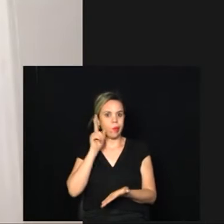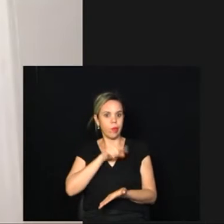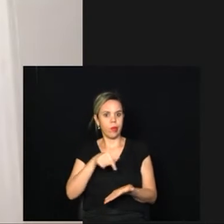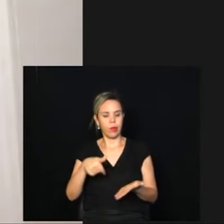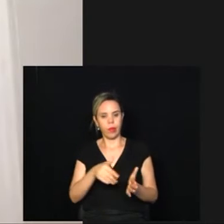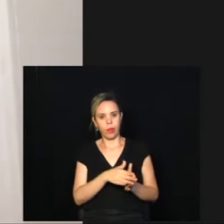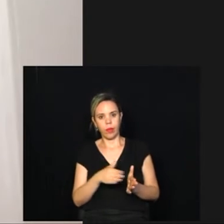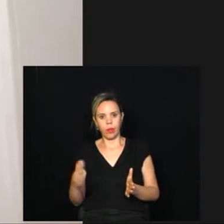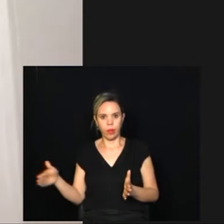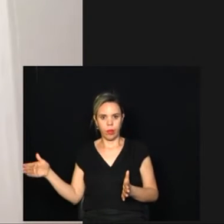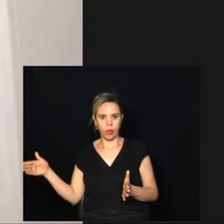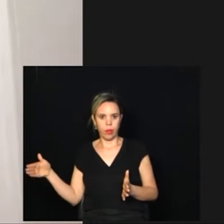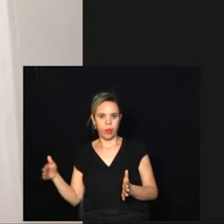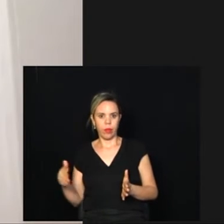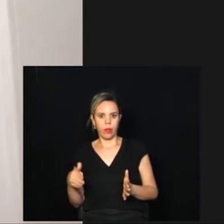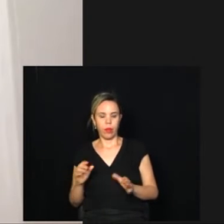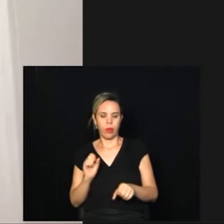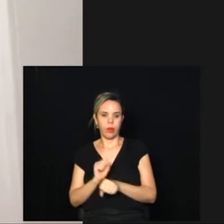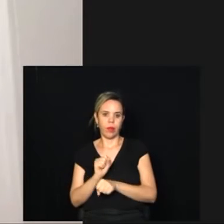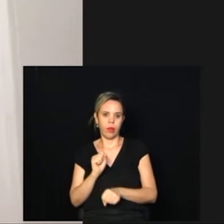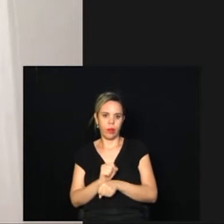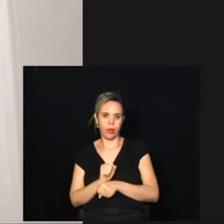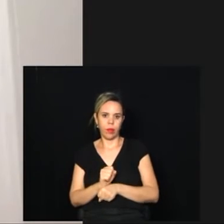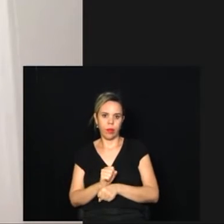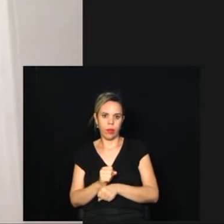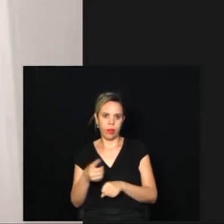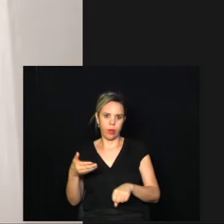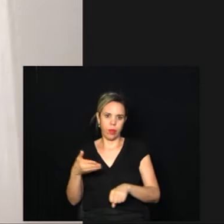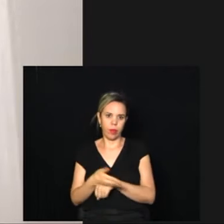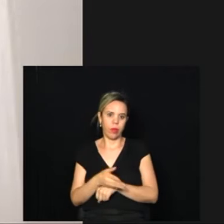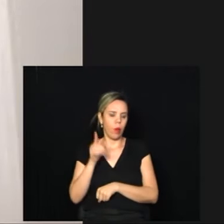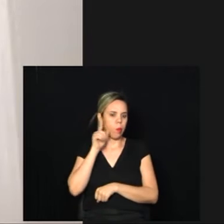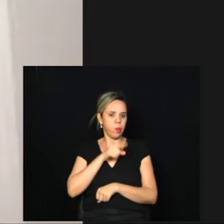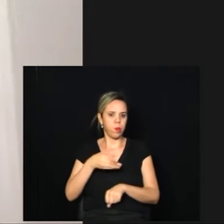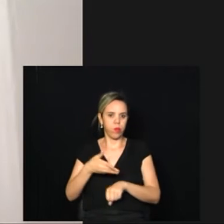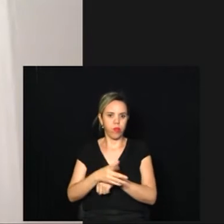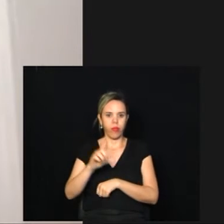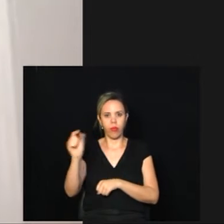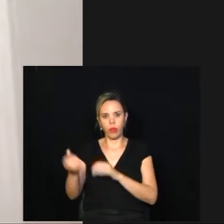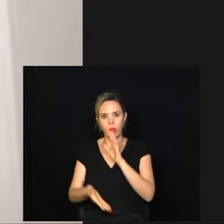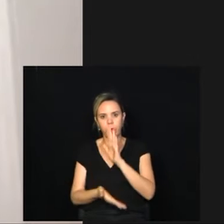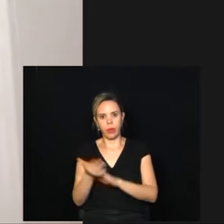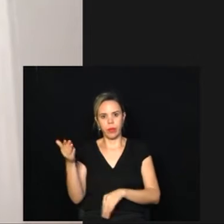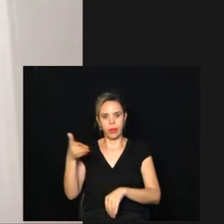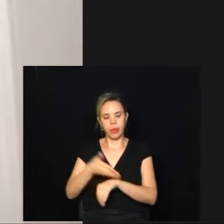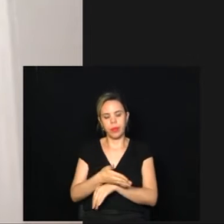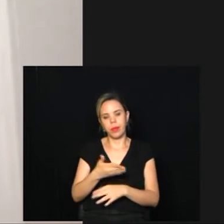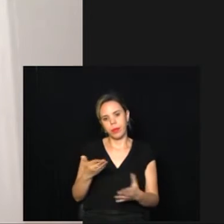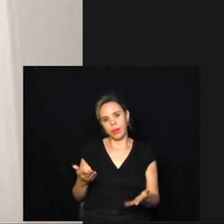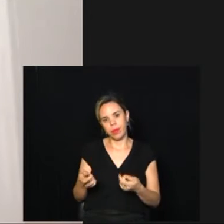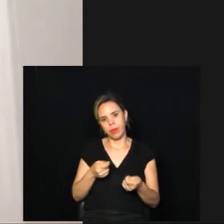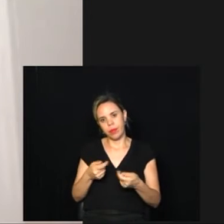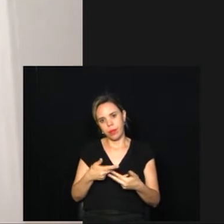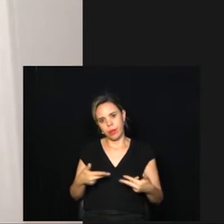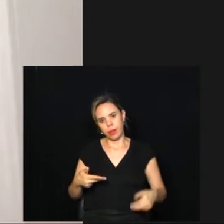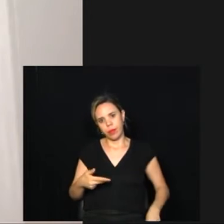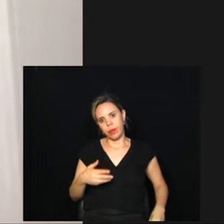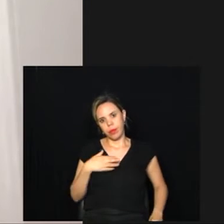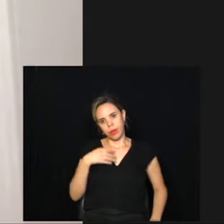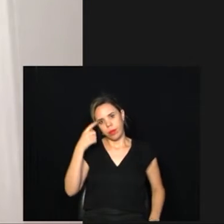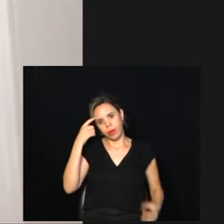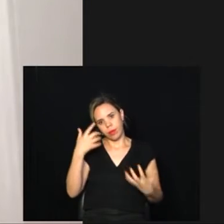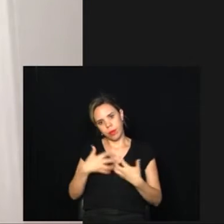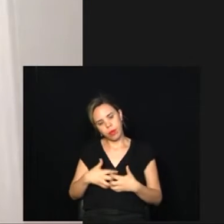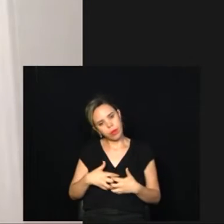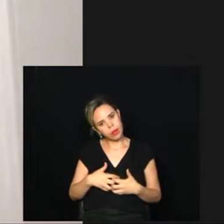nesse período de aguardar, eu tinha que entrar nos Estados Unidos, sair dos Estados Unidos, então tive que lidar muito com os meus